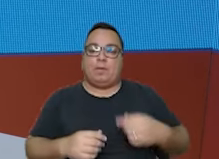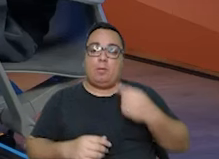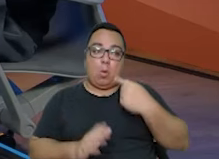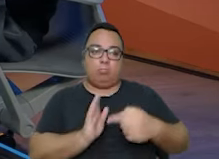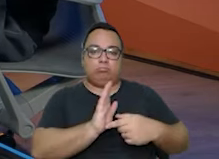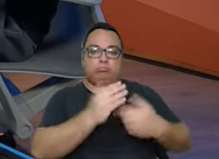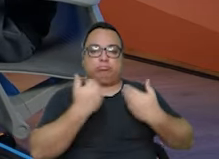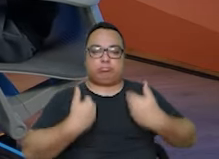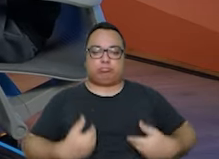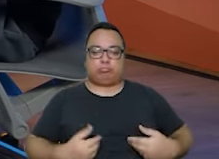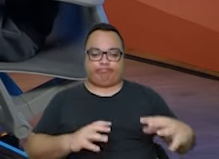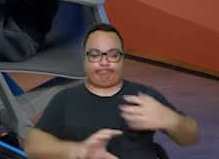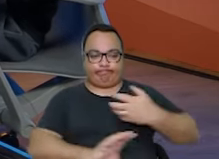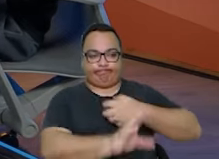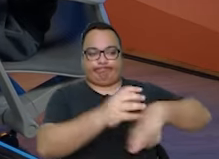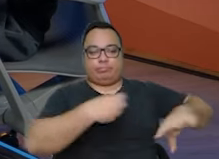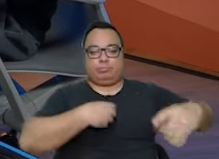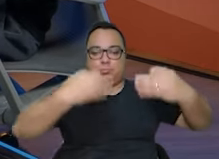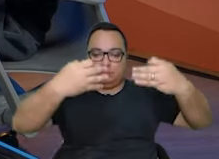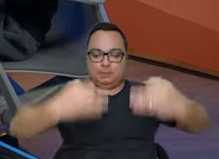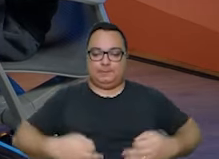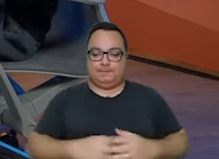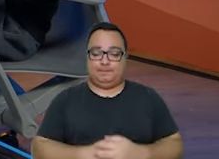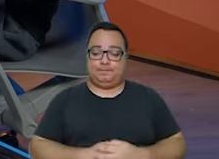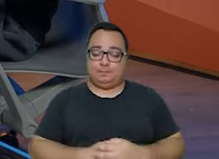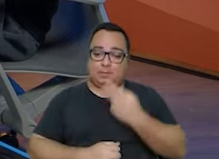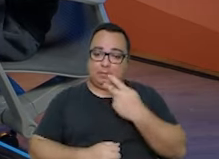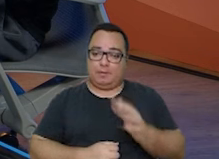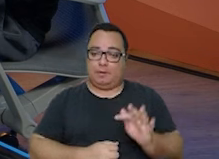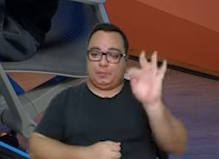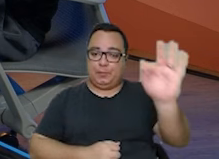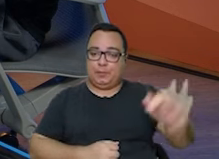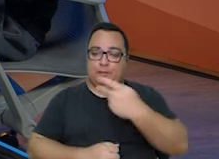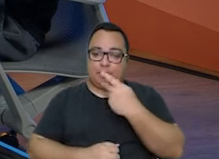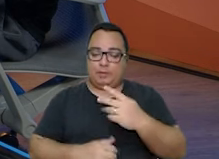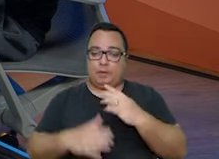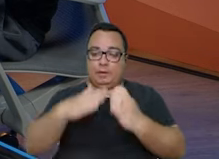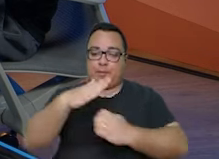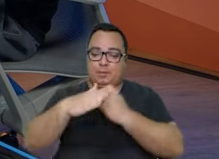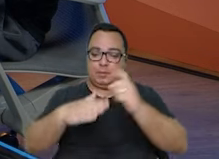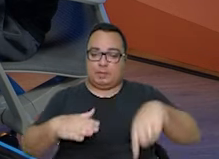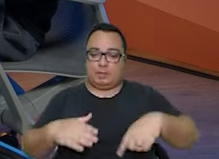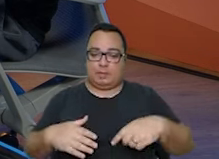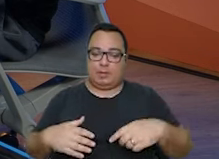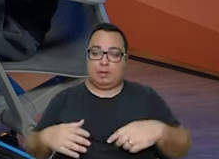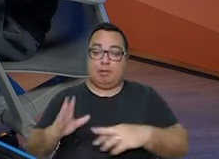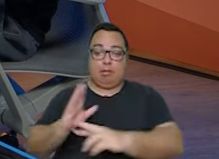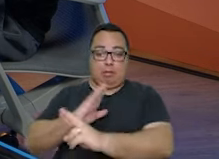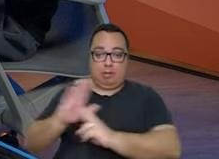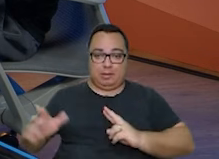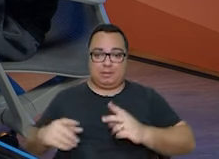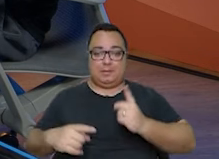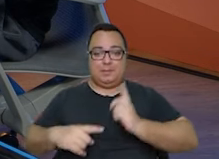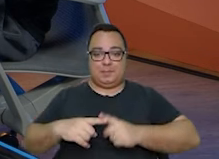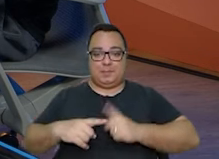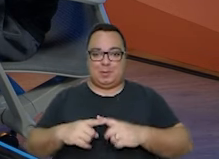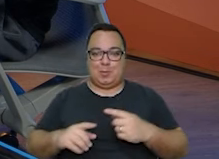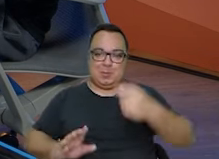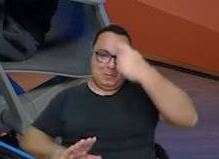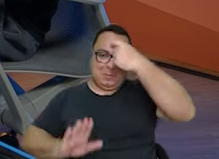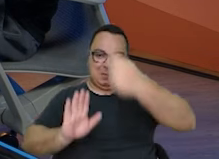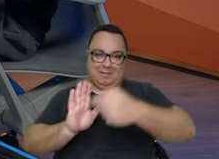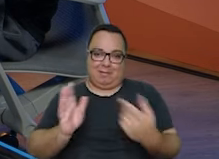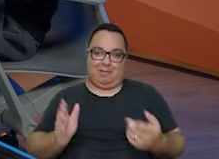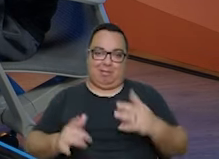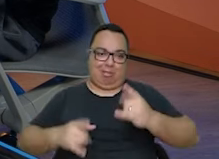imaginava dizem dizem que nós vamos chegar no momento que a empresa que vai ser bem avaliada é aquela que de fato responder uma pessoa responder